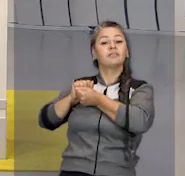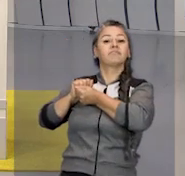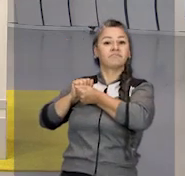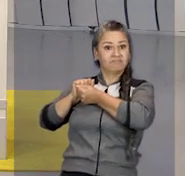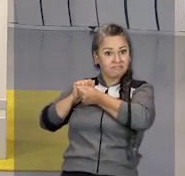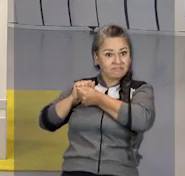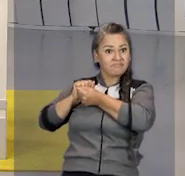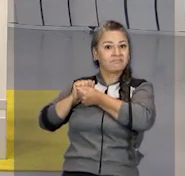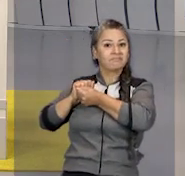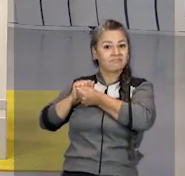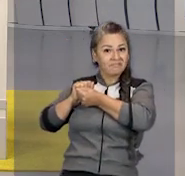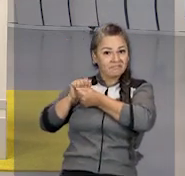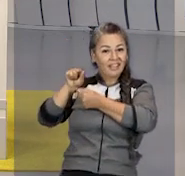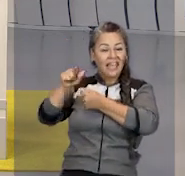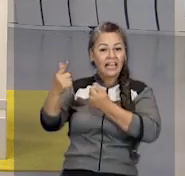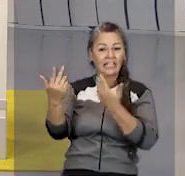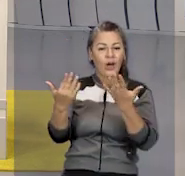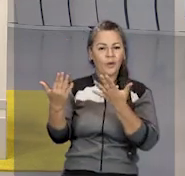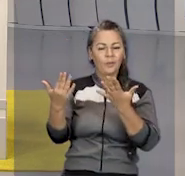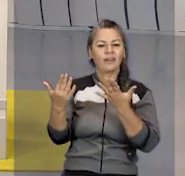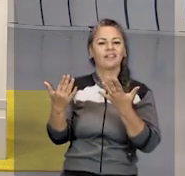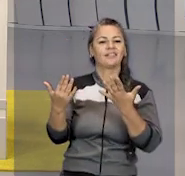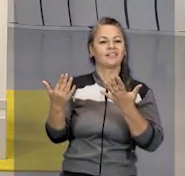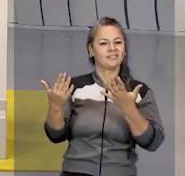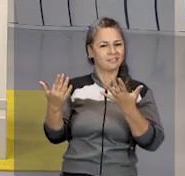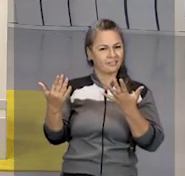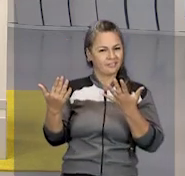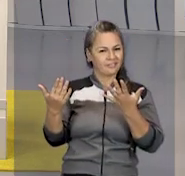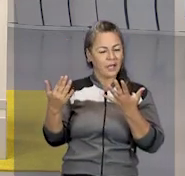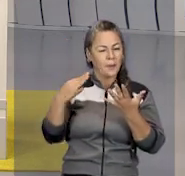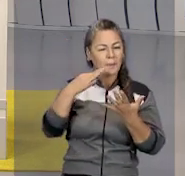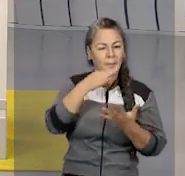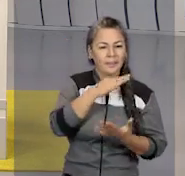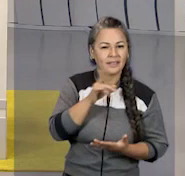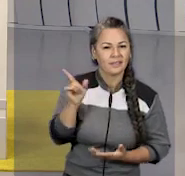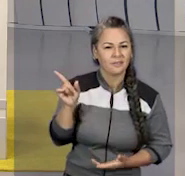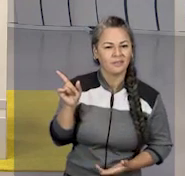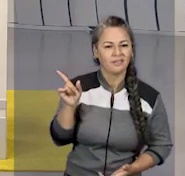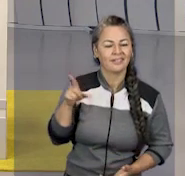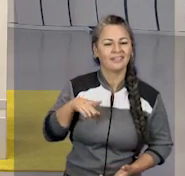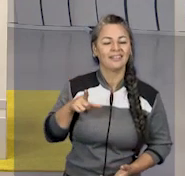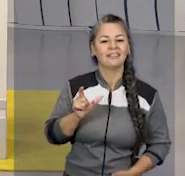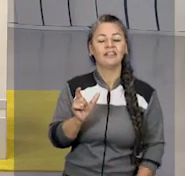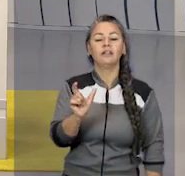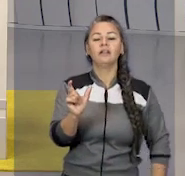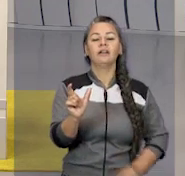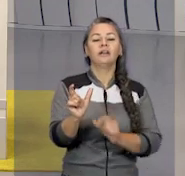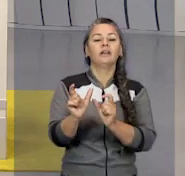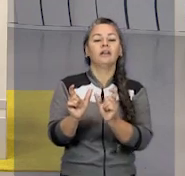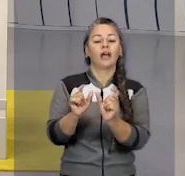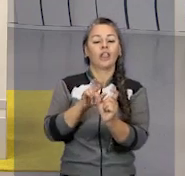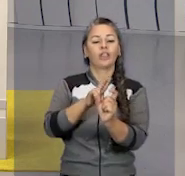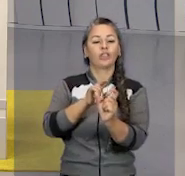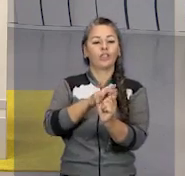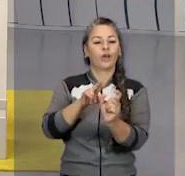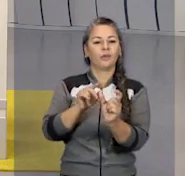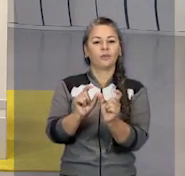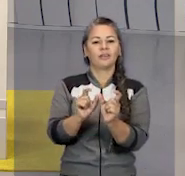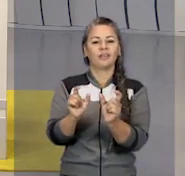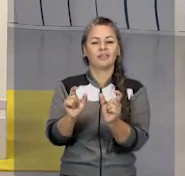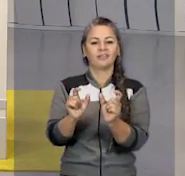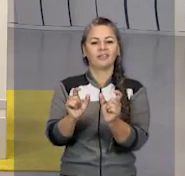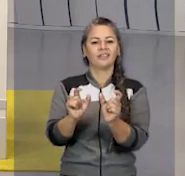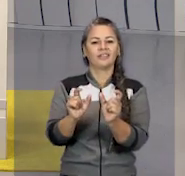usando esses aumentativos de uma maneira muito informal, ok? Então, no